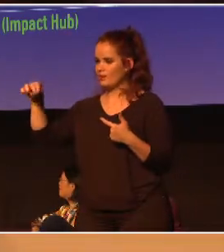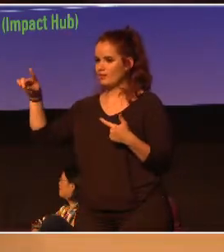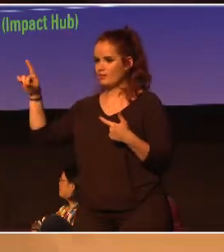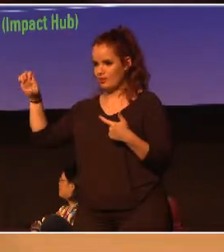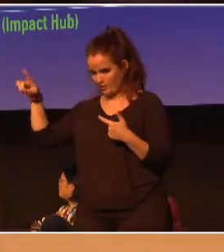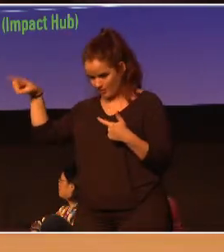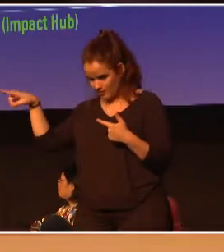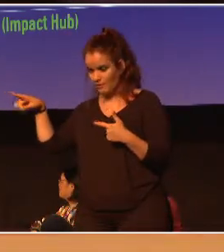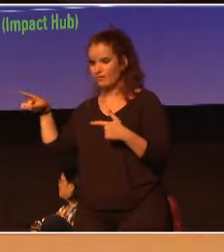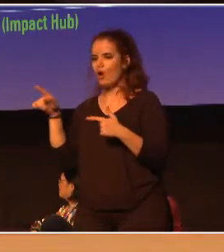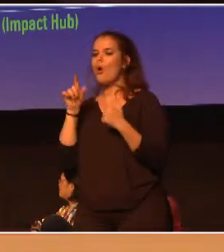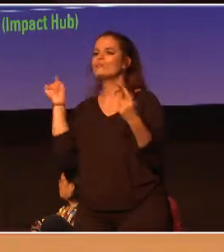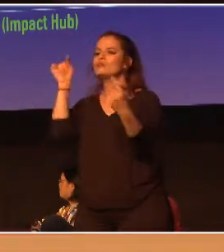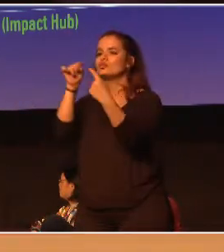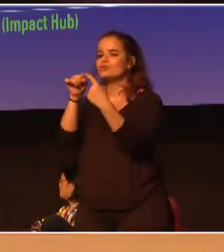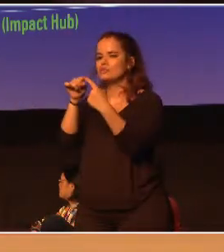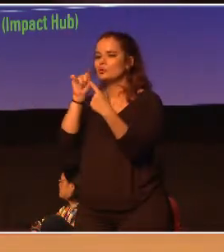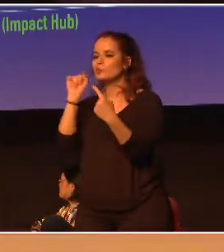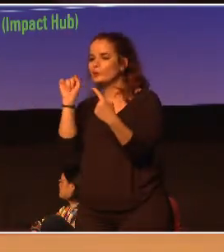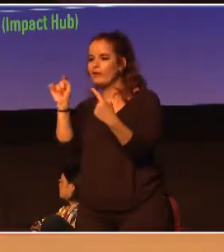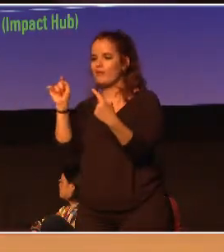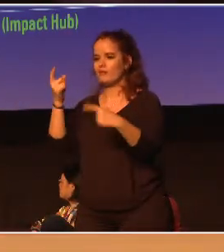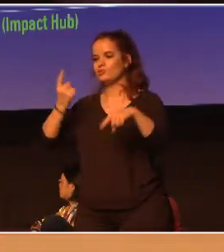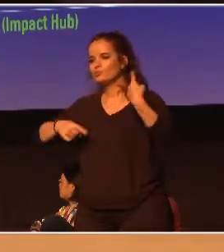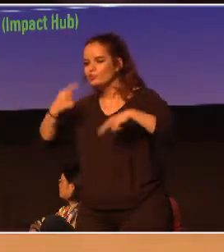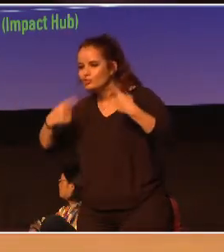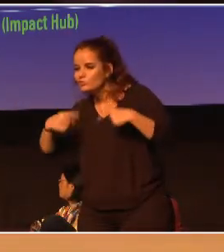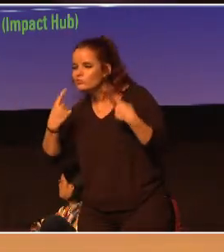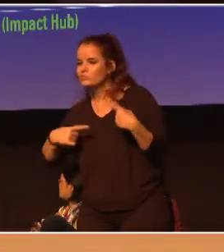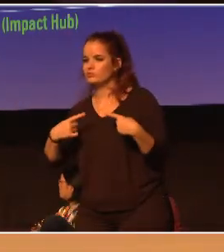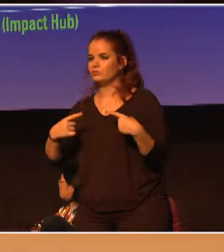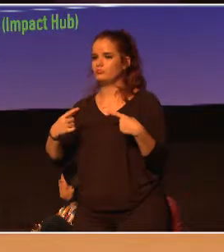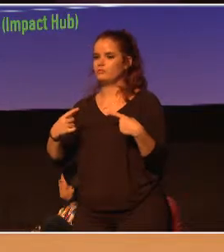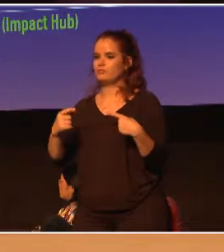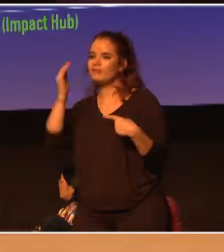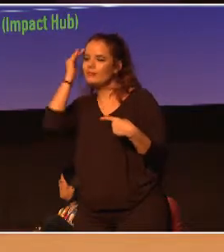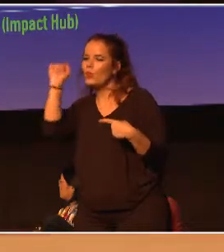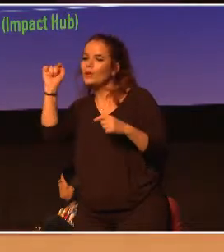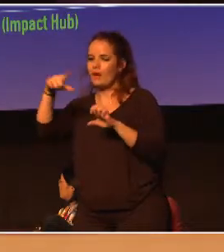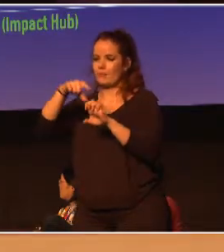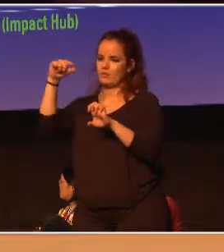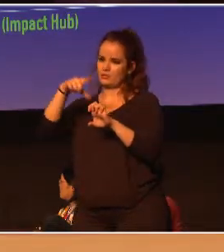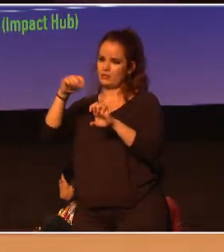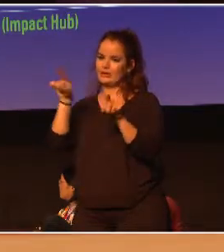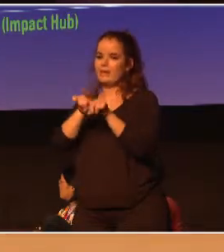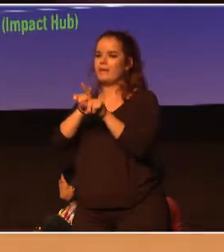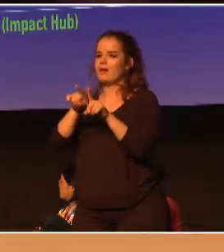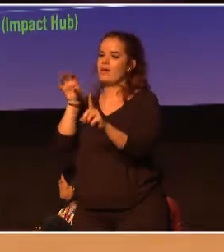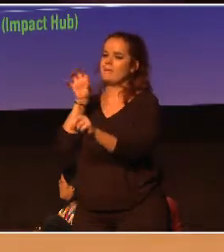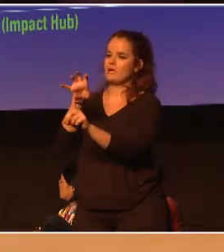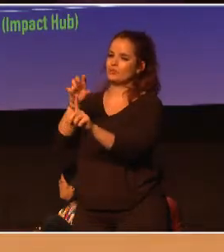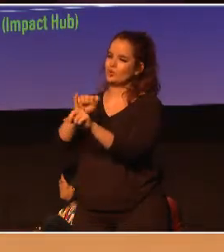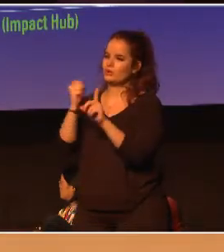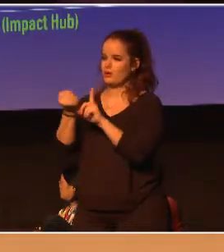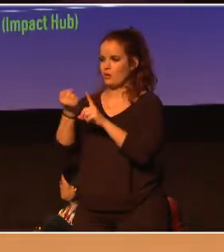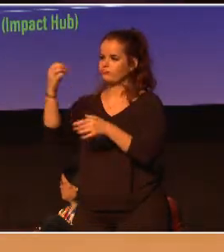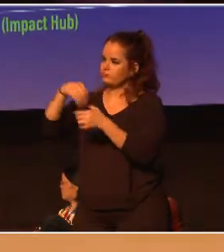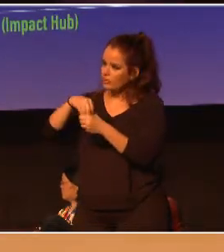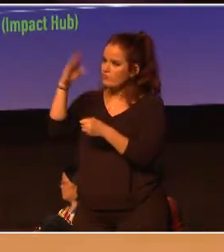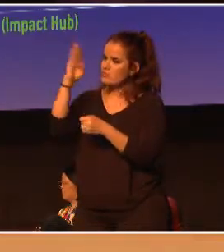que tem como objetivo rediscutir o que se entende como empreendedorismo e impacto social no